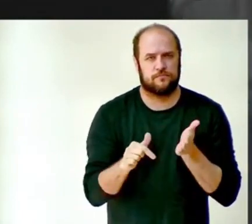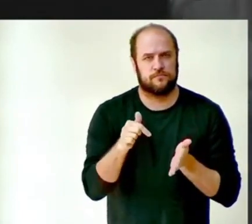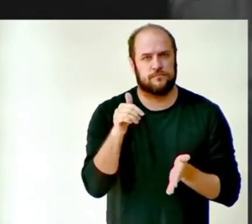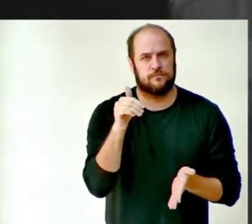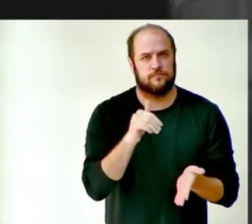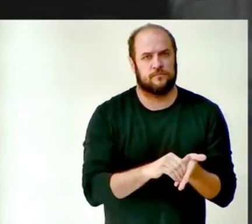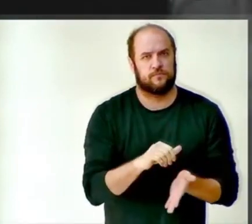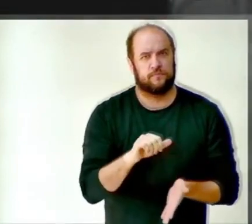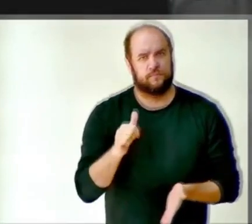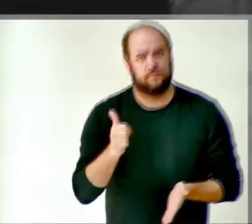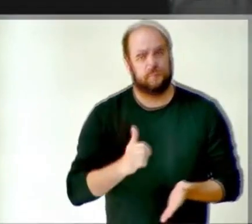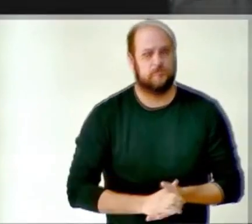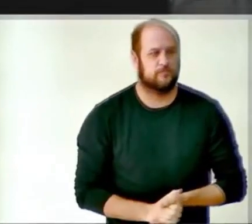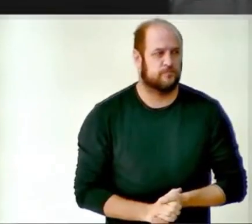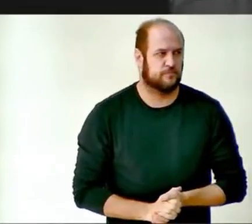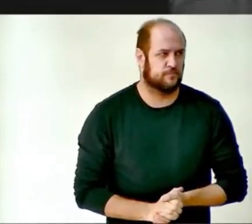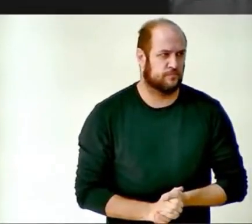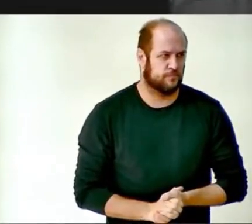7 até o 11.